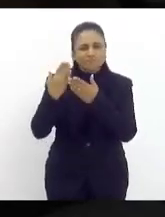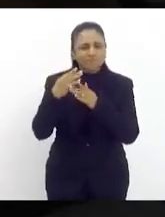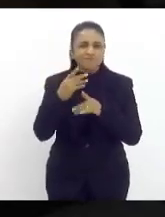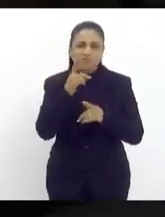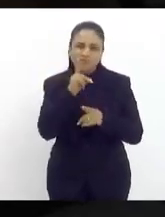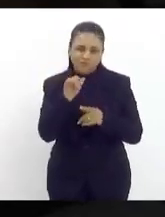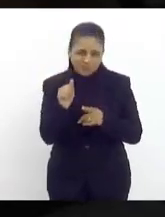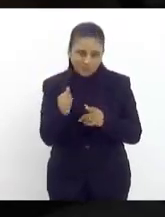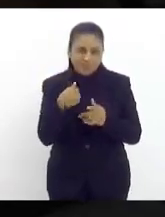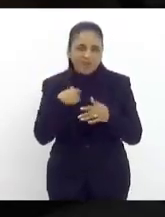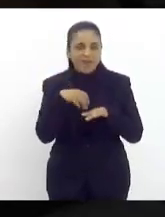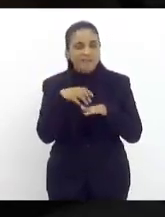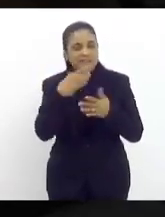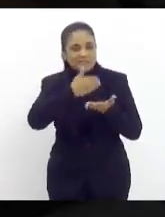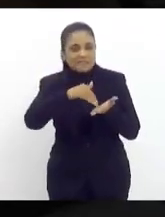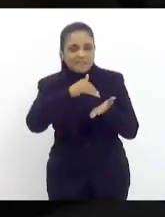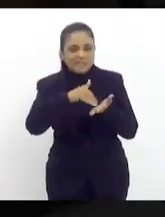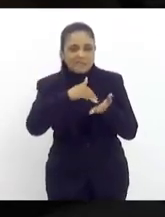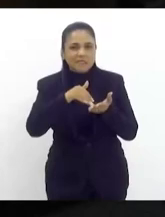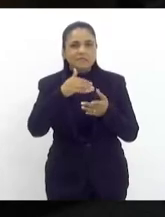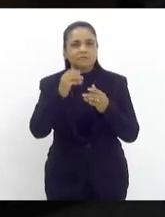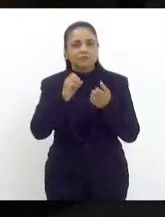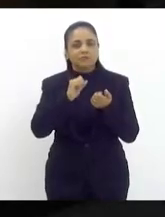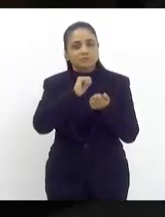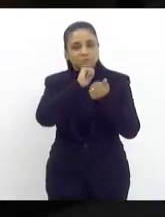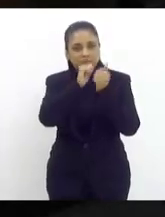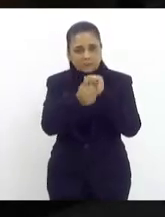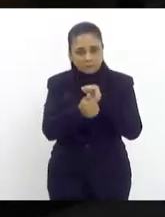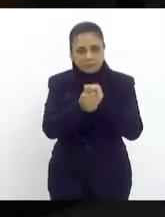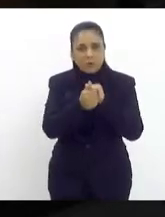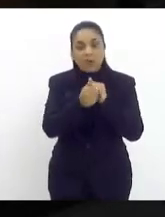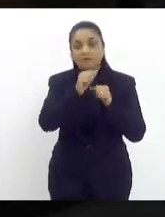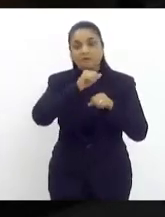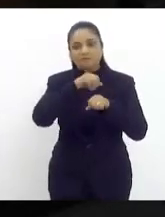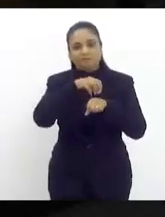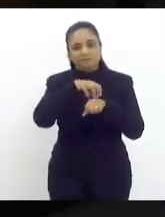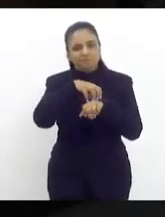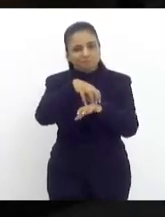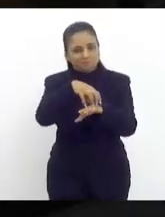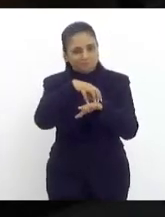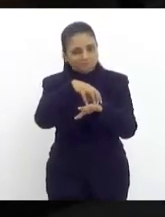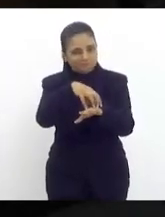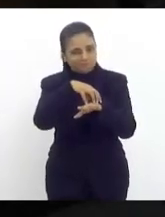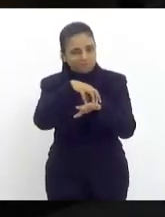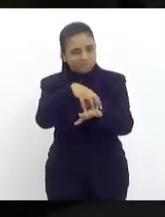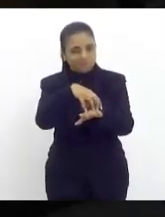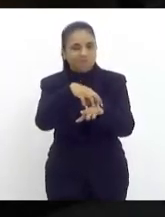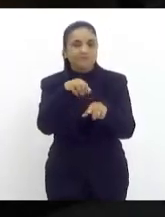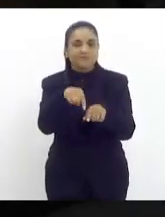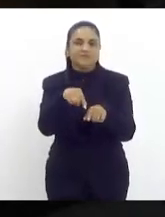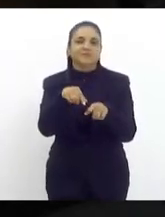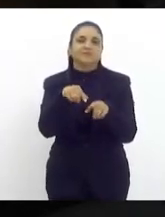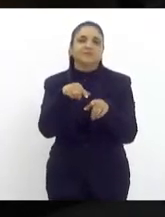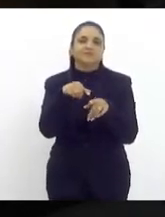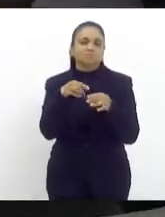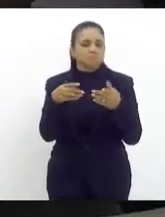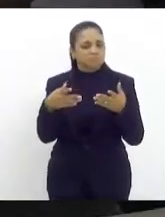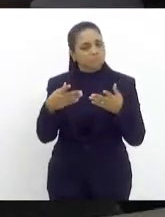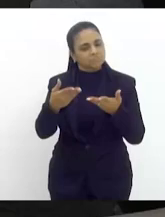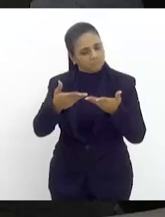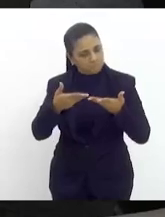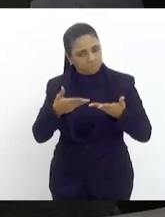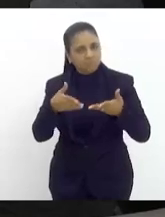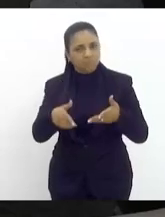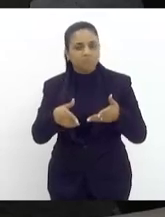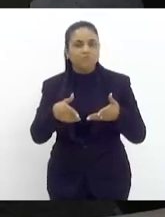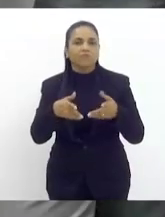de Transporte de Nova Iguaçu, na figura do secretário Leonardo. E ele foi muito solícito e eficiente em atender a demanda